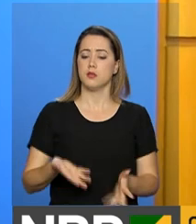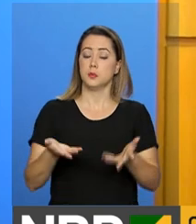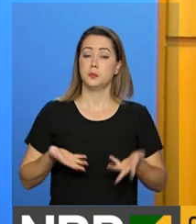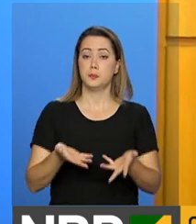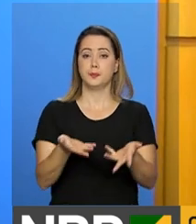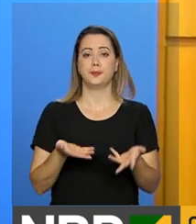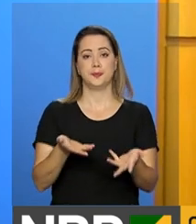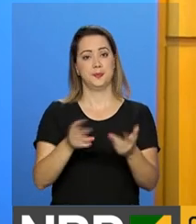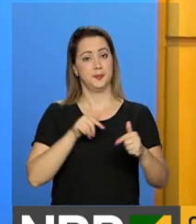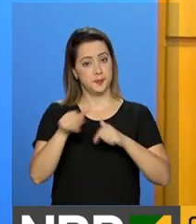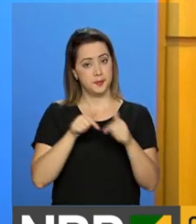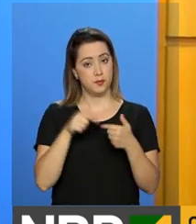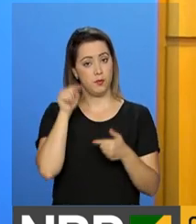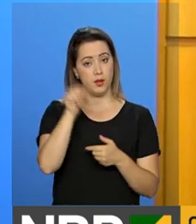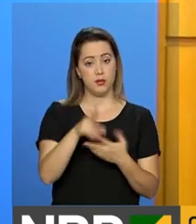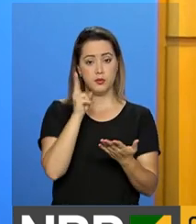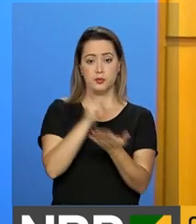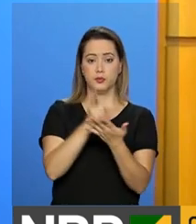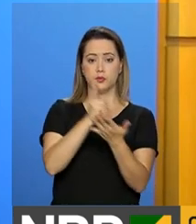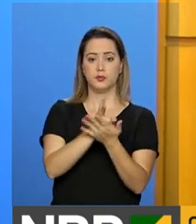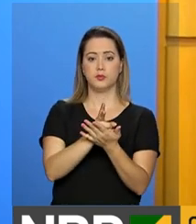emprego, não é?